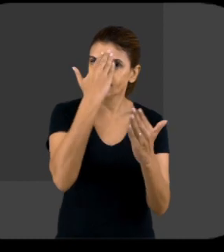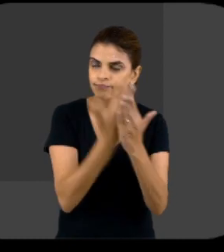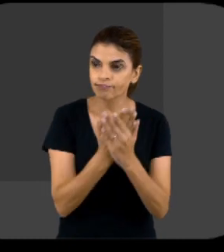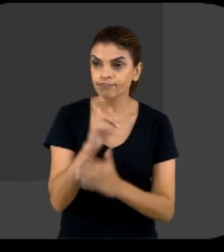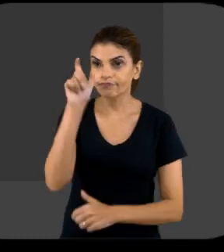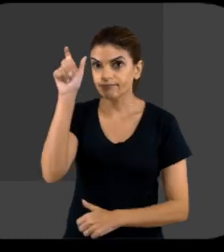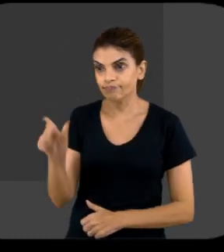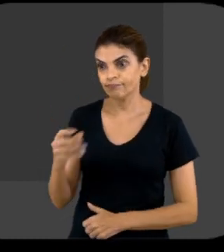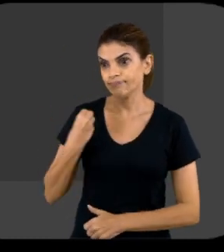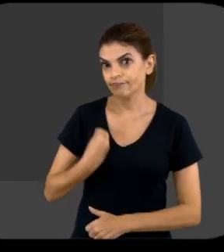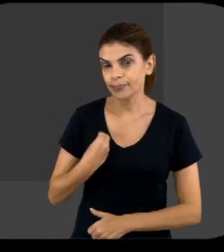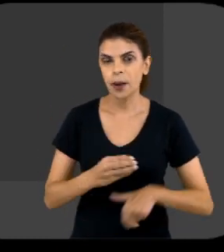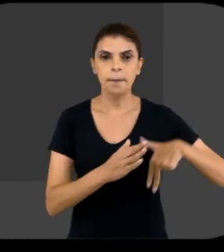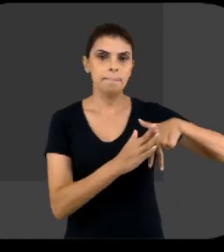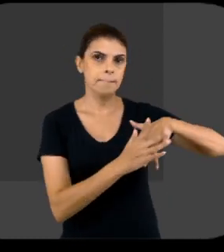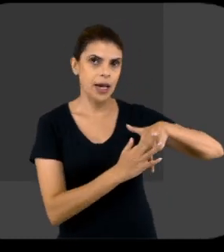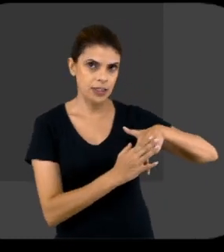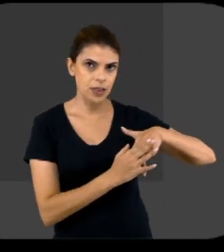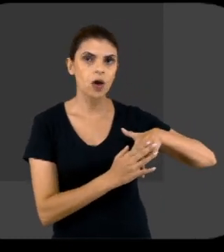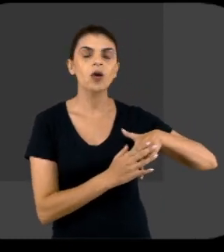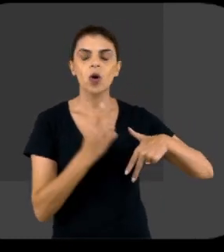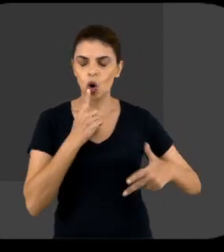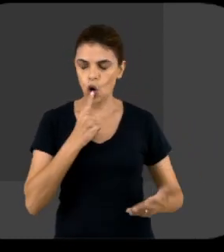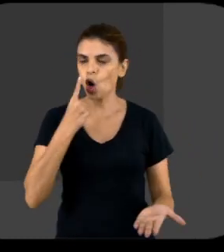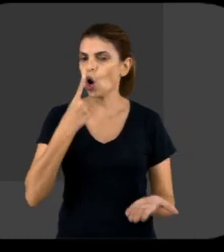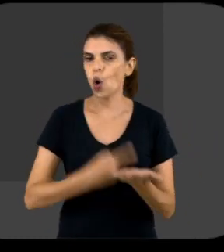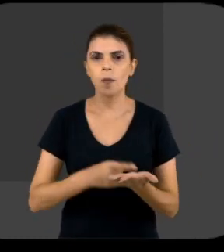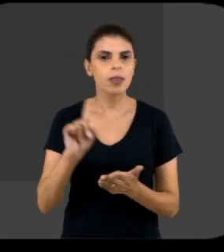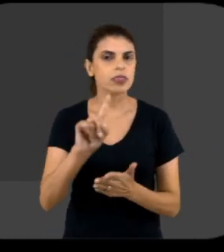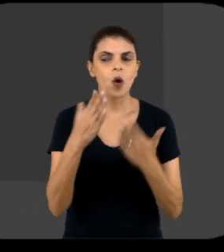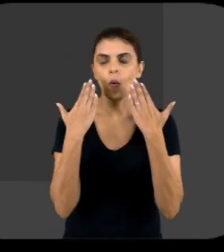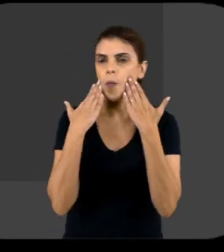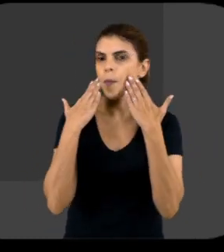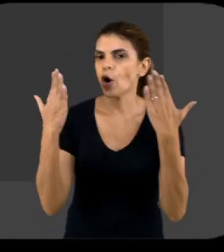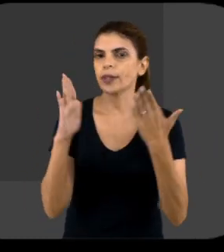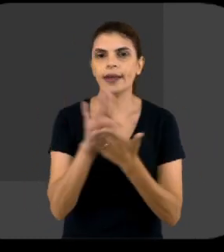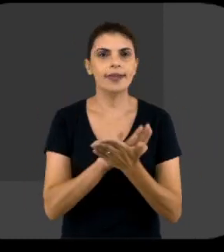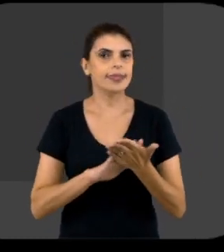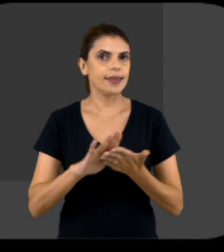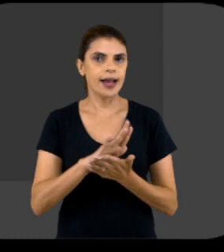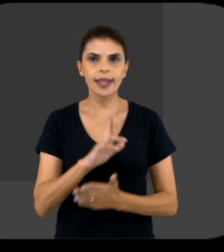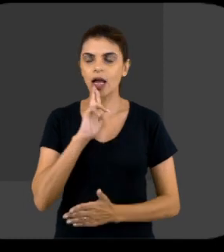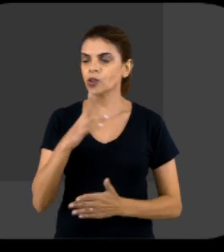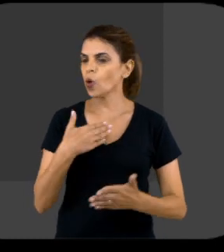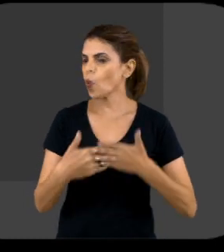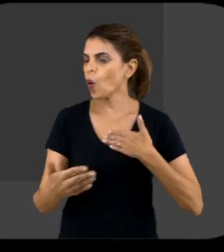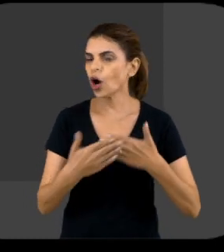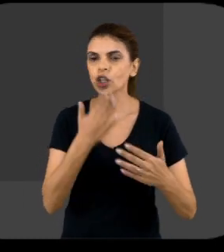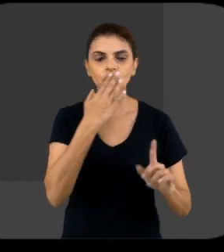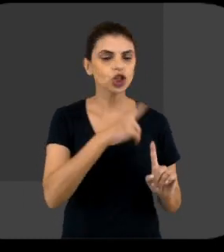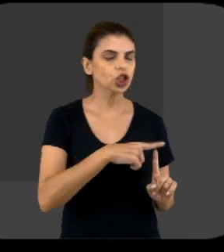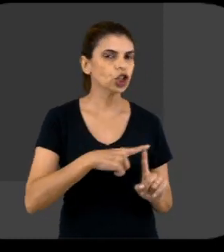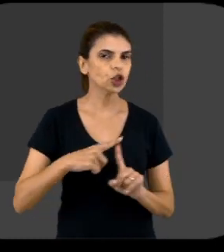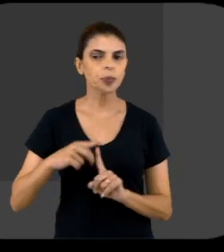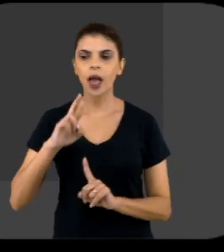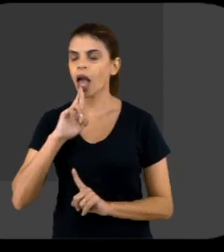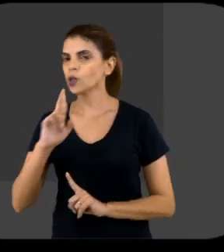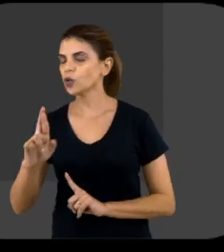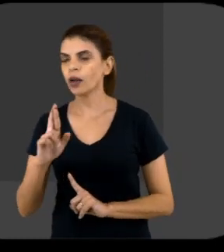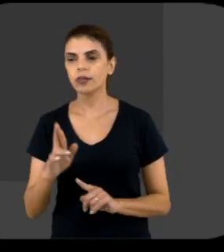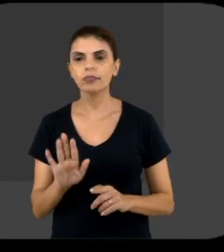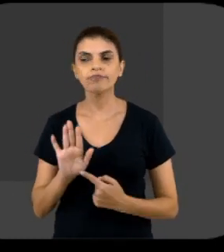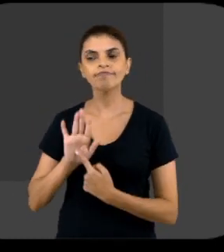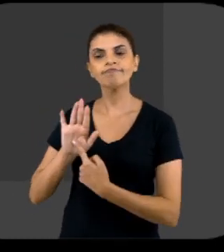do paciente. Ele ali se compromete a não expor qualquer tipo de